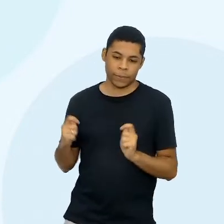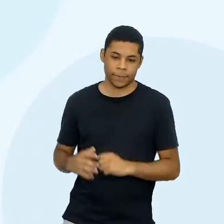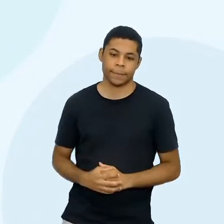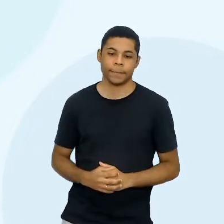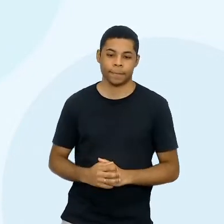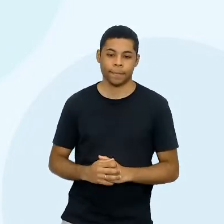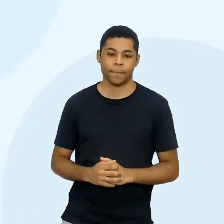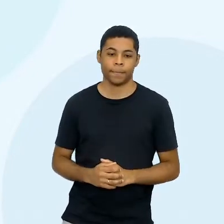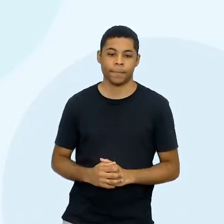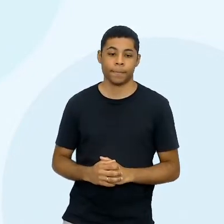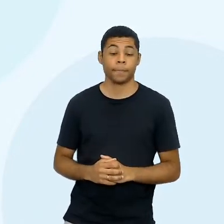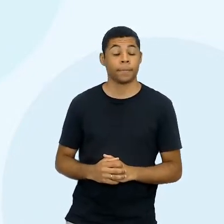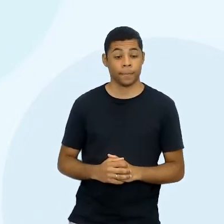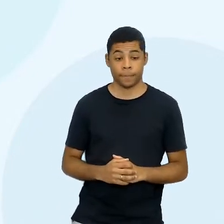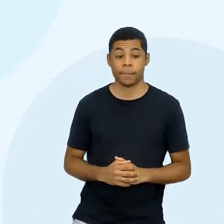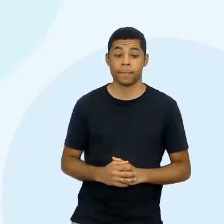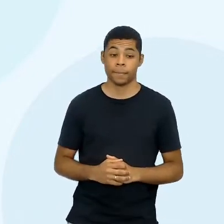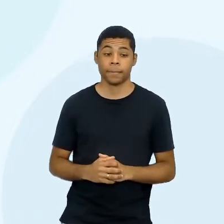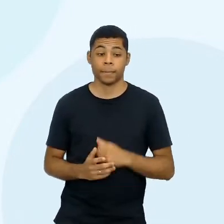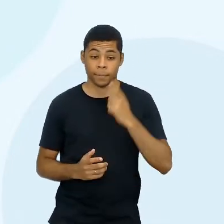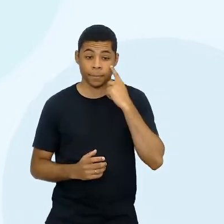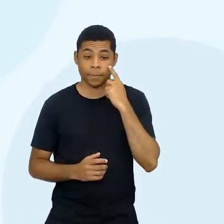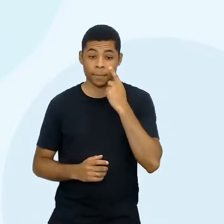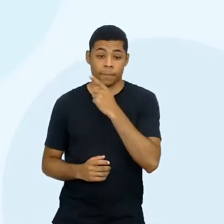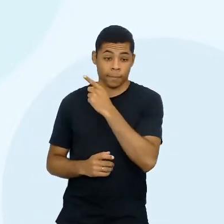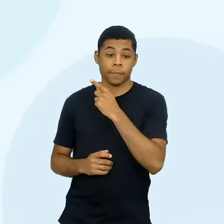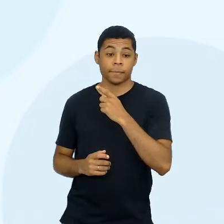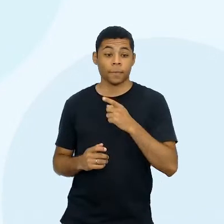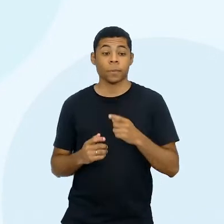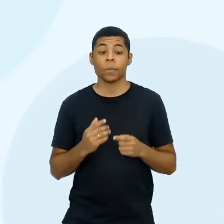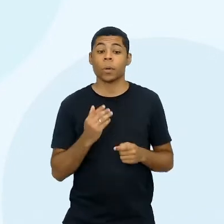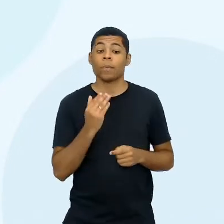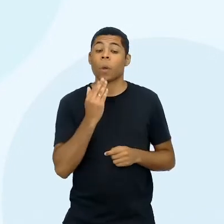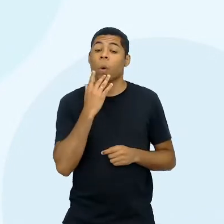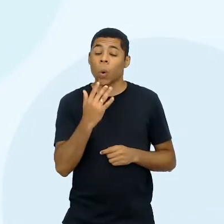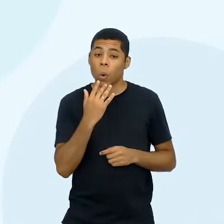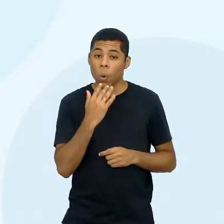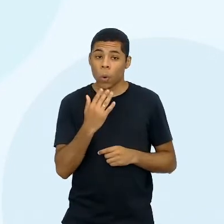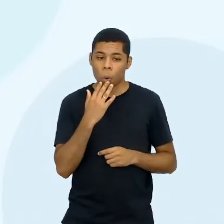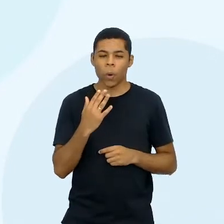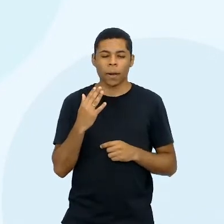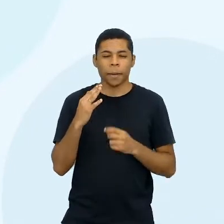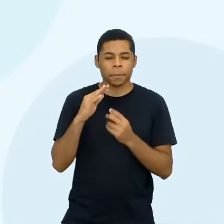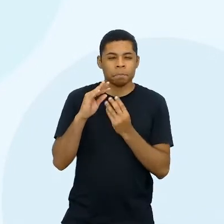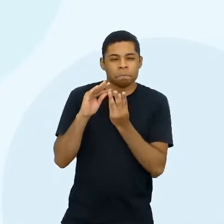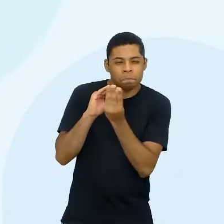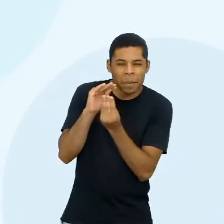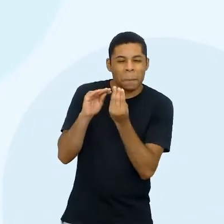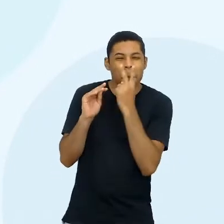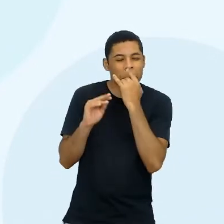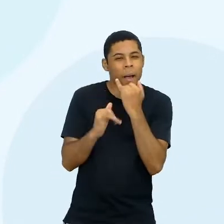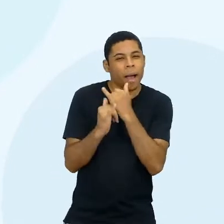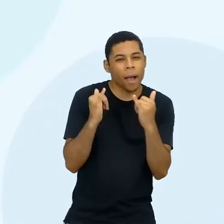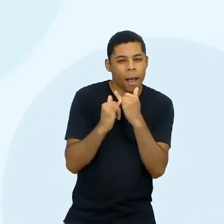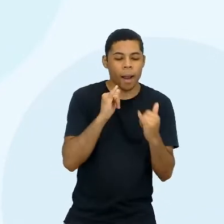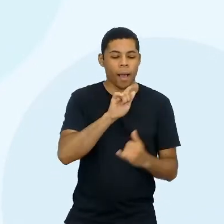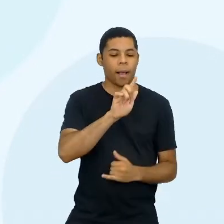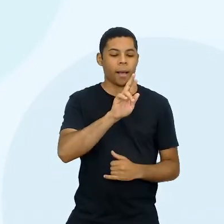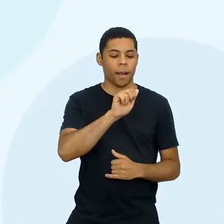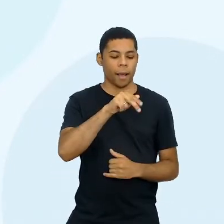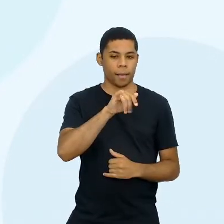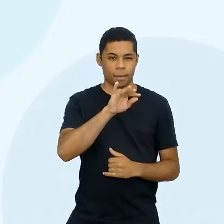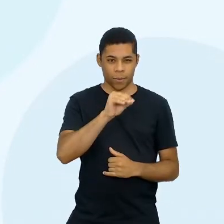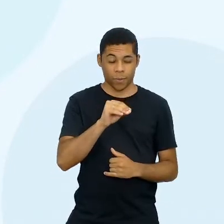ver a olho nu. Mas a composição do riolito, até pela coloração dele, ele é muito similar ao granito, né? Eu até cheguei à aula anterior a falar